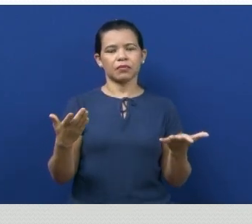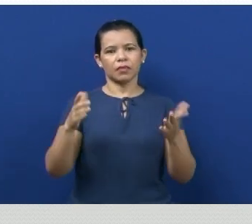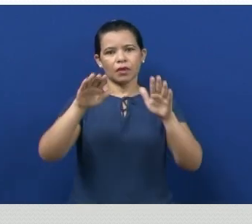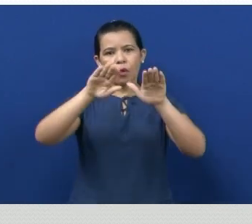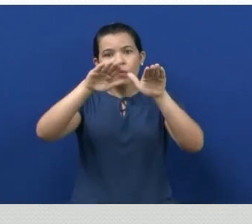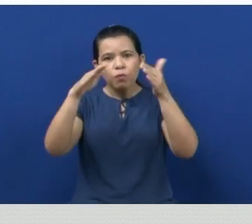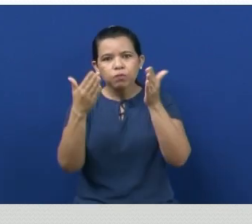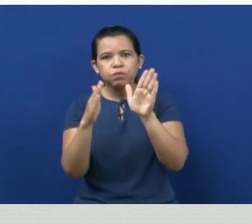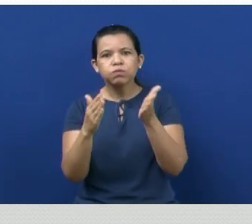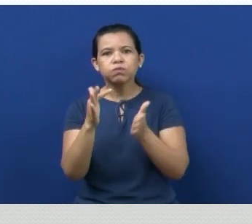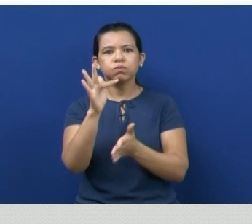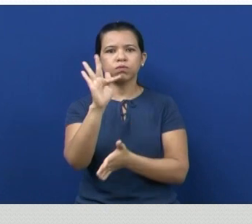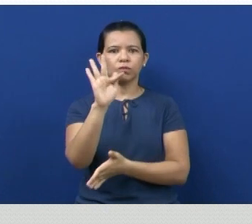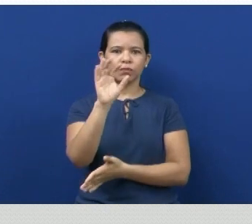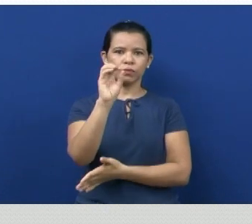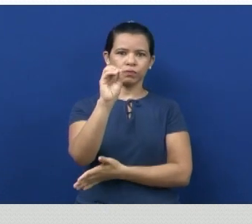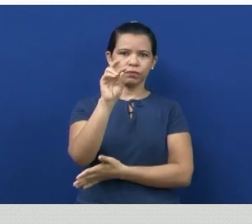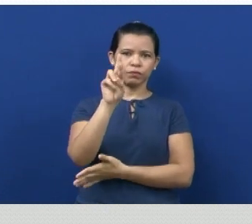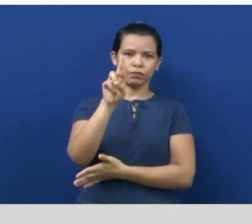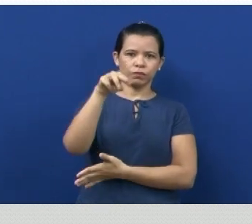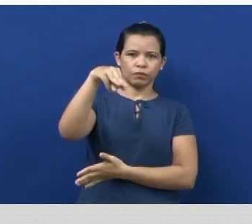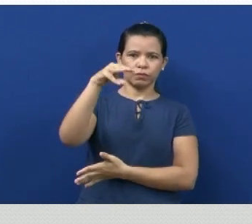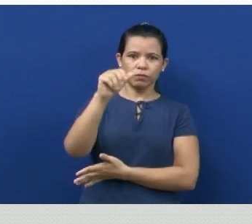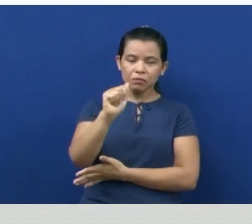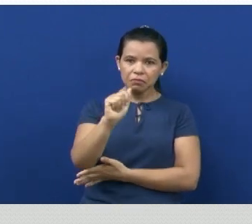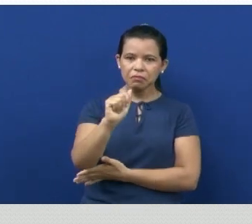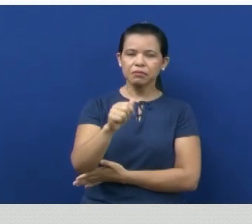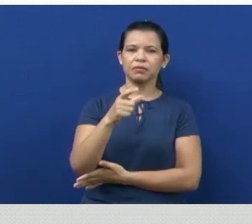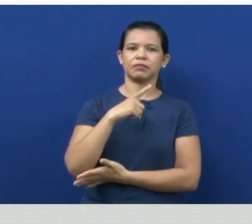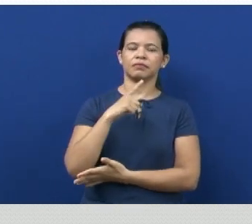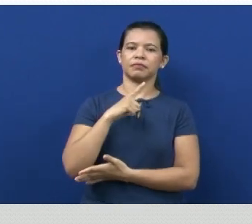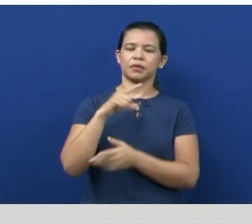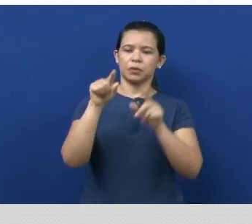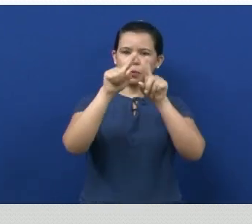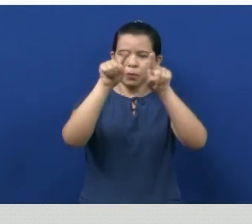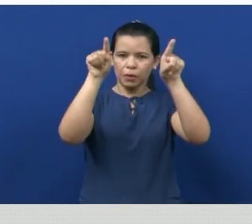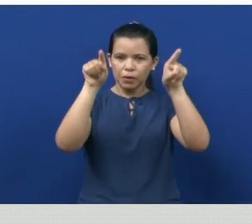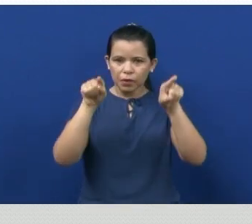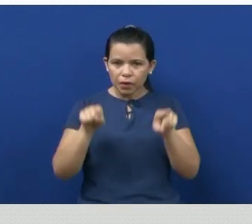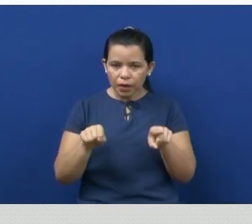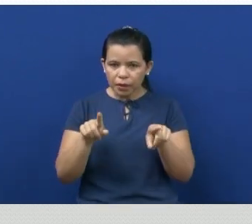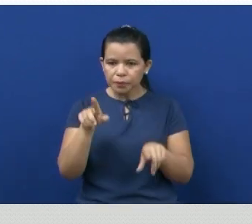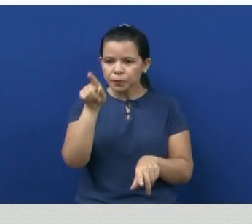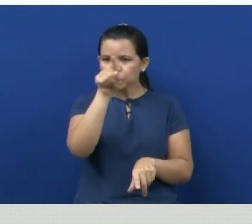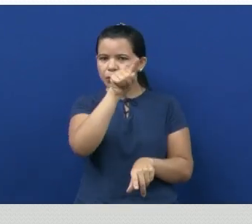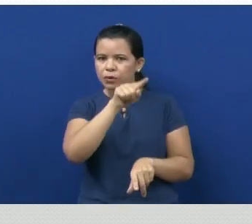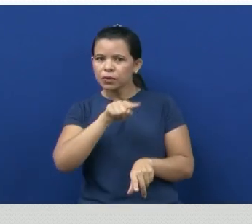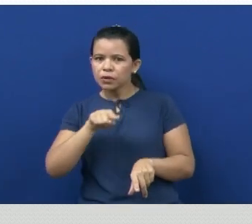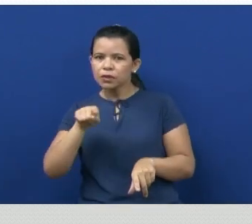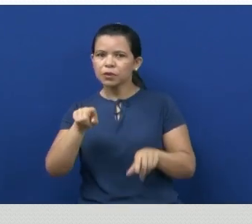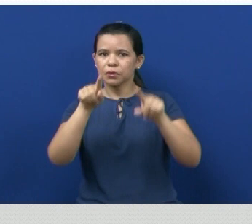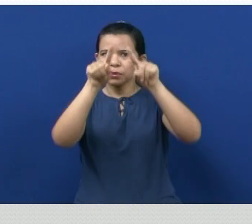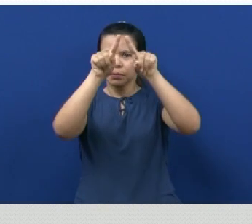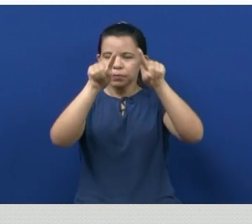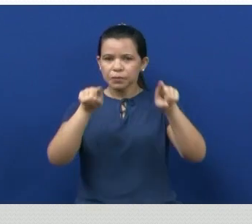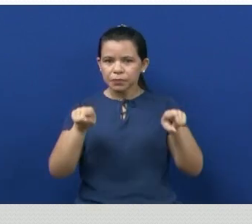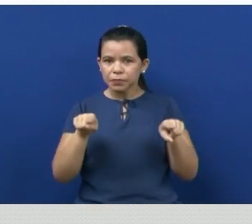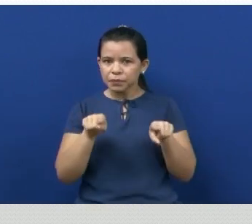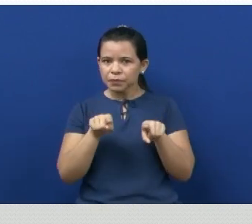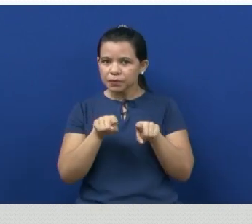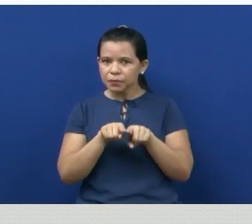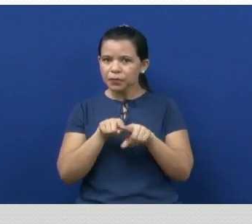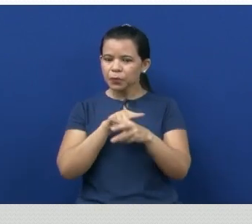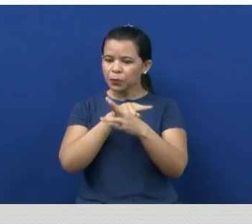nós temos 3 formas simples, o quadrado, o círculo e o triângulo. E a partir